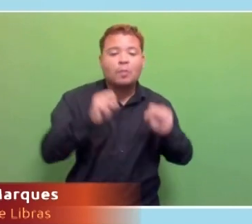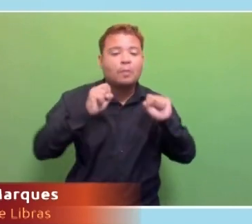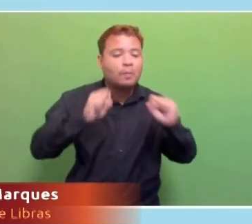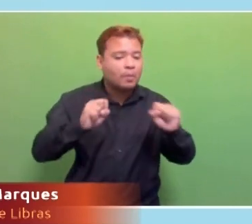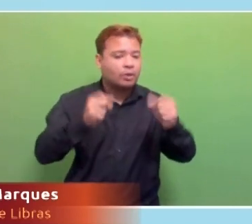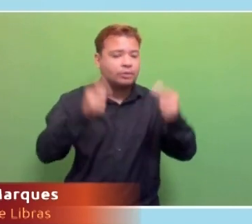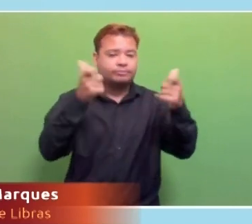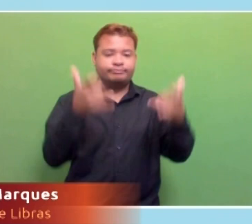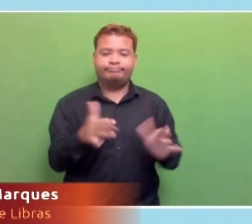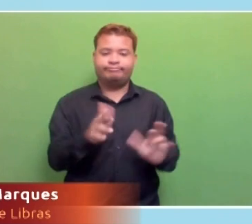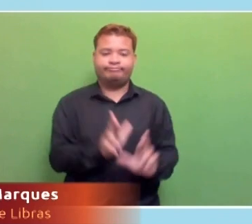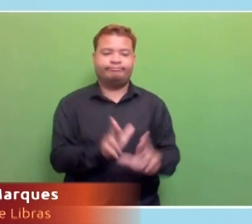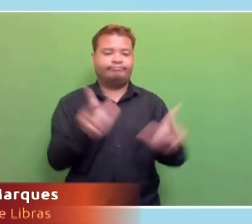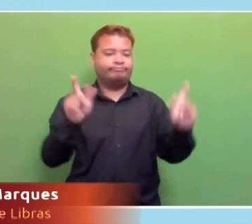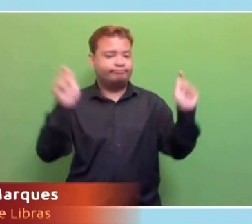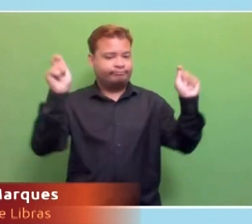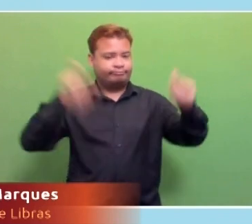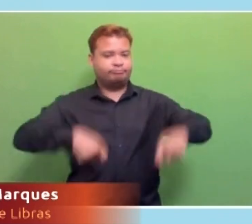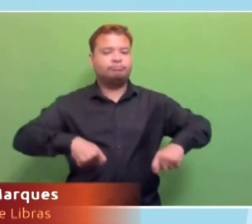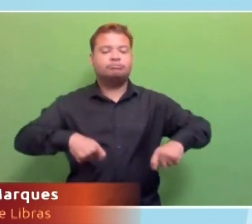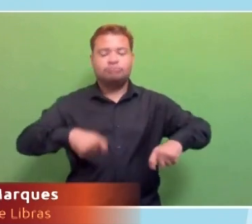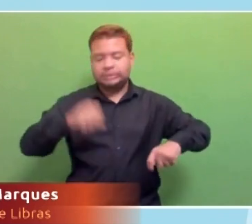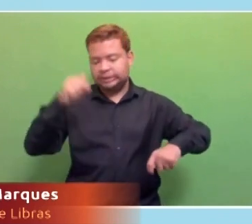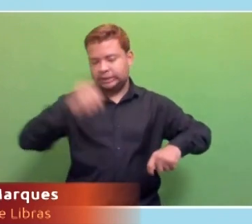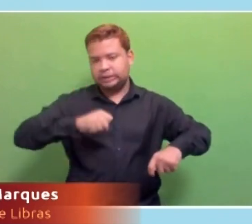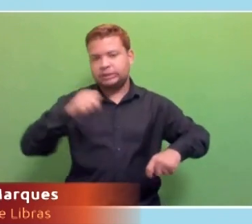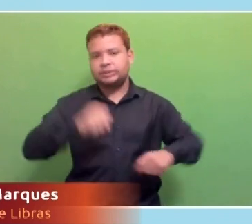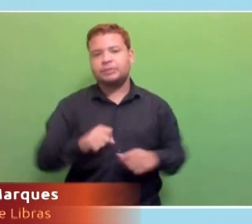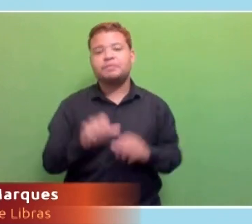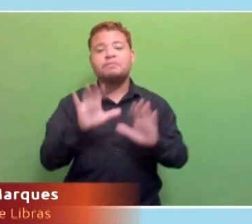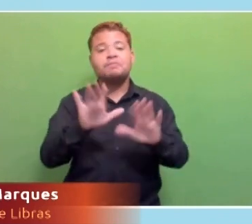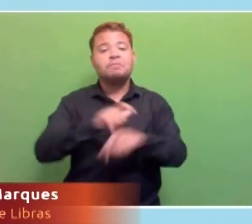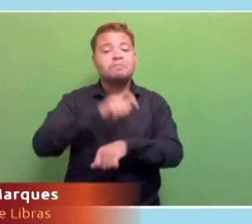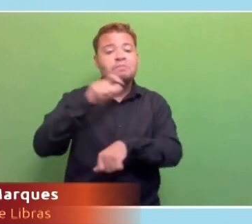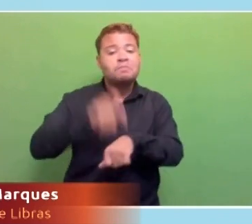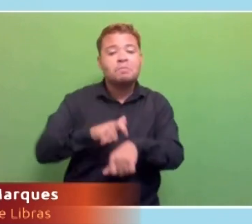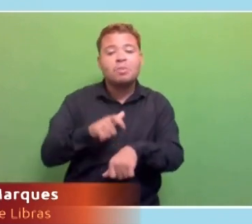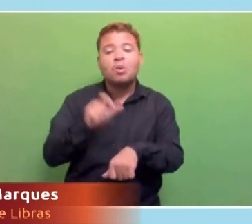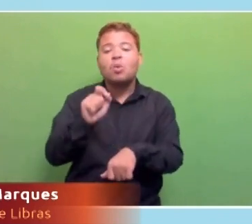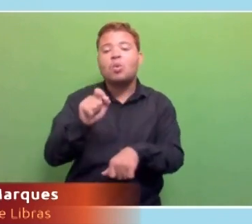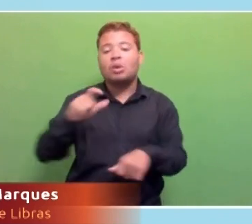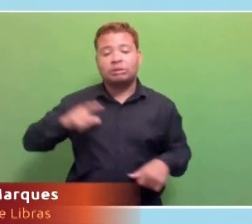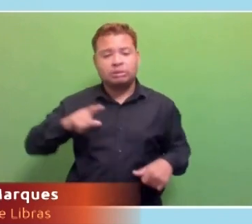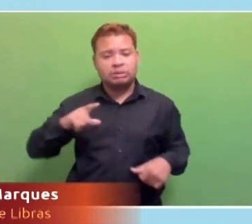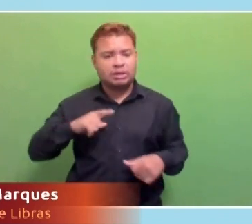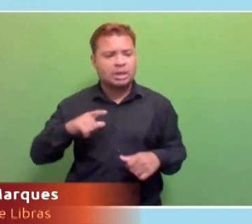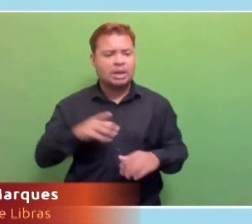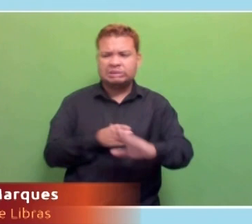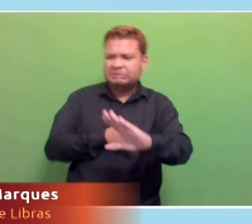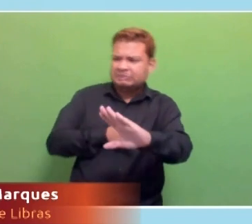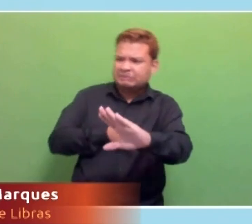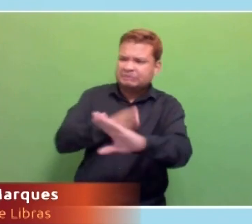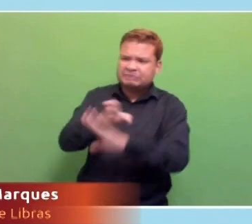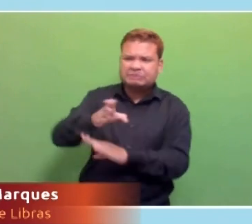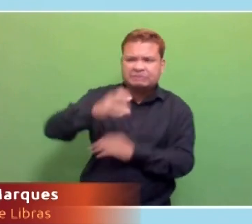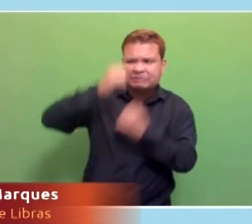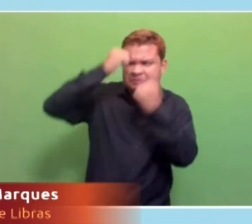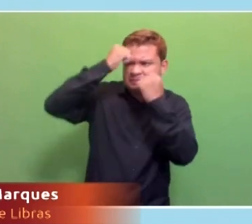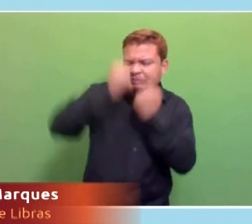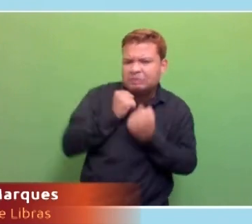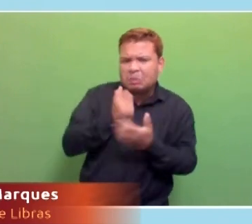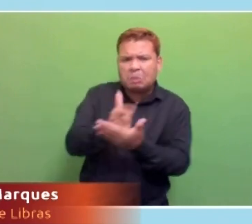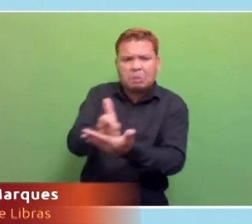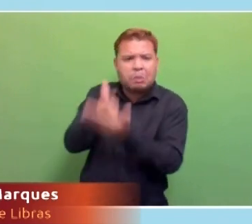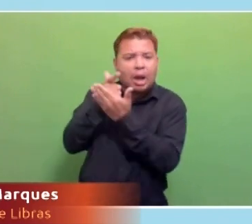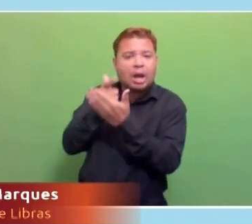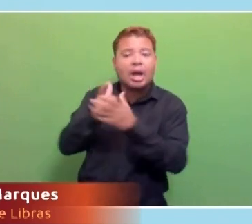distintas? Claramente podem ser distintas, mas no momento em que há um ataque das dimensões